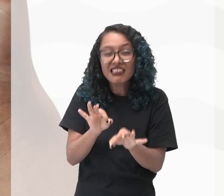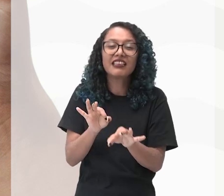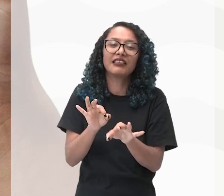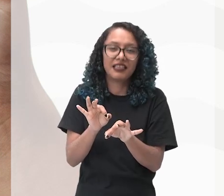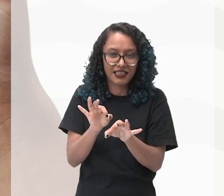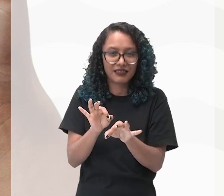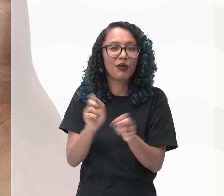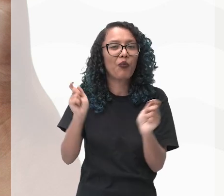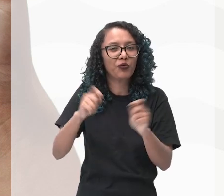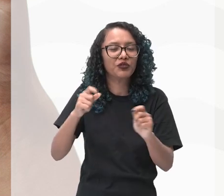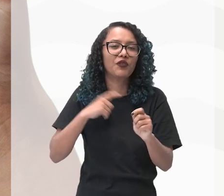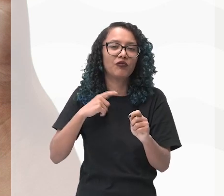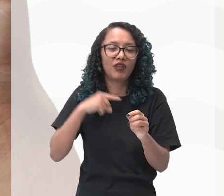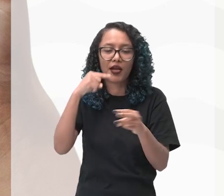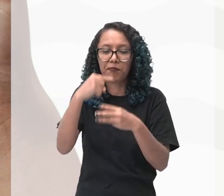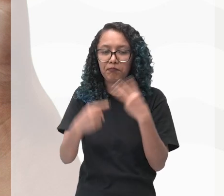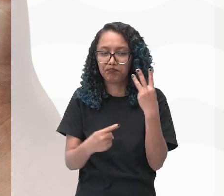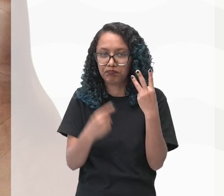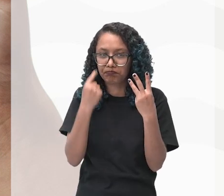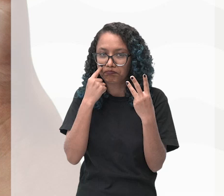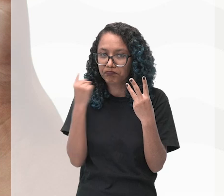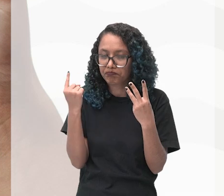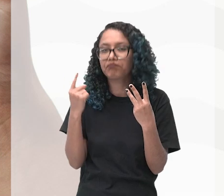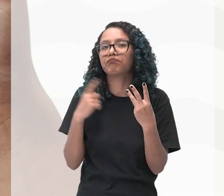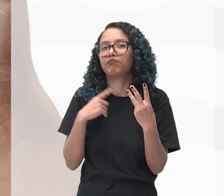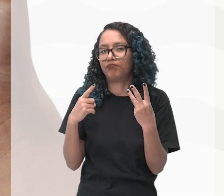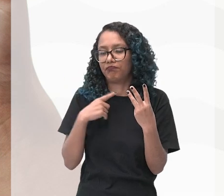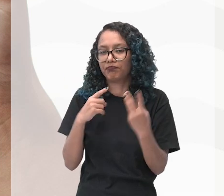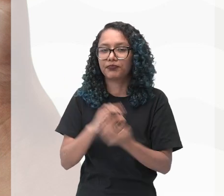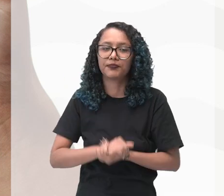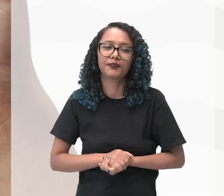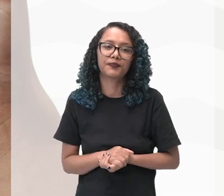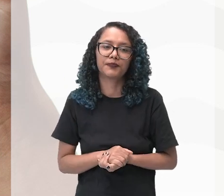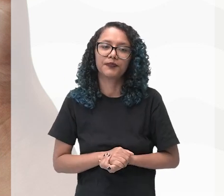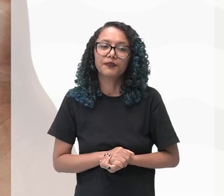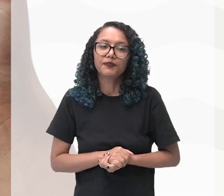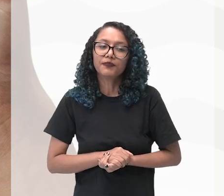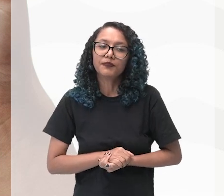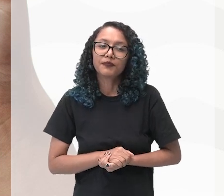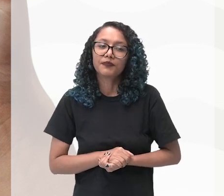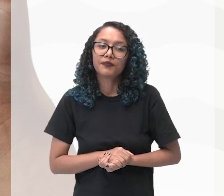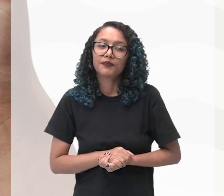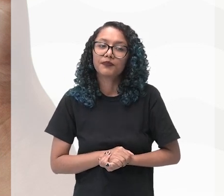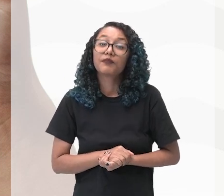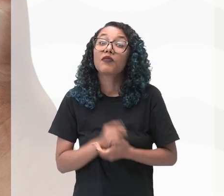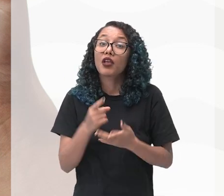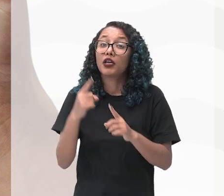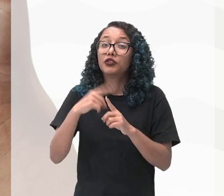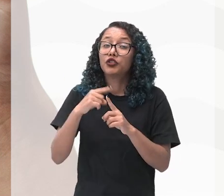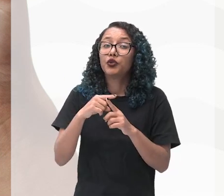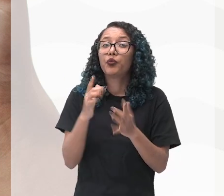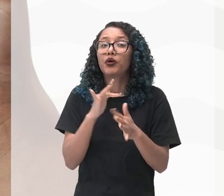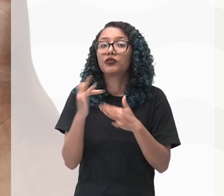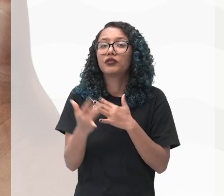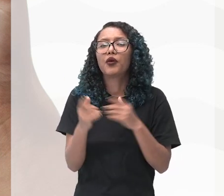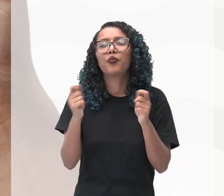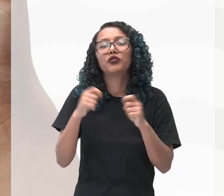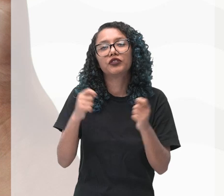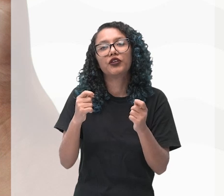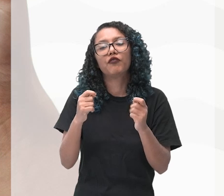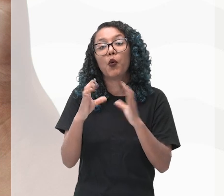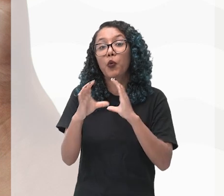internet, com certeza vai ter algum desses aplicativos de mensagem. Essas redes sociais, elas